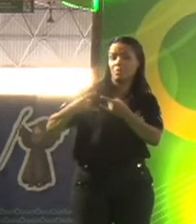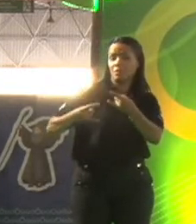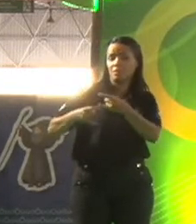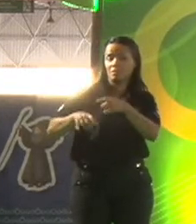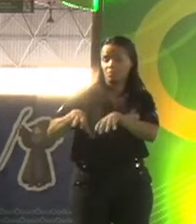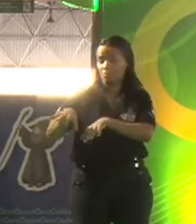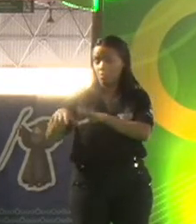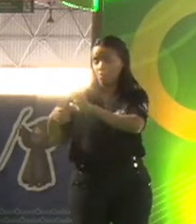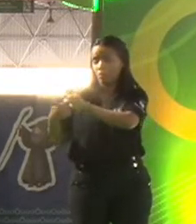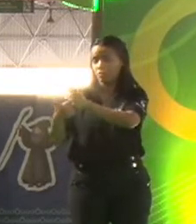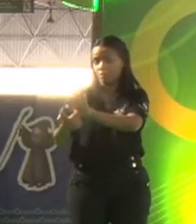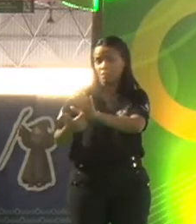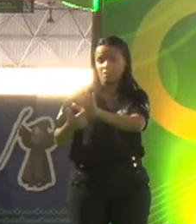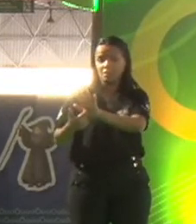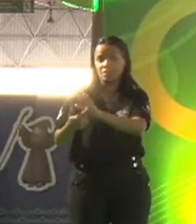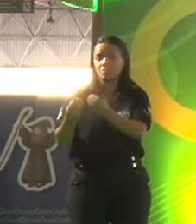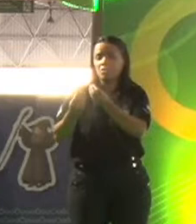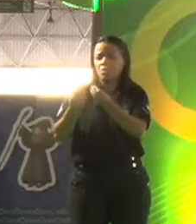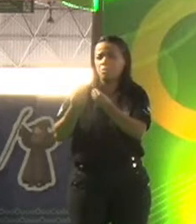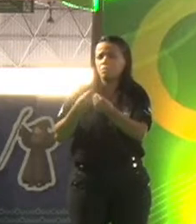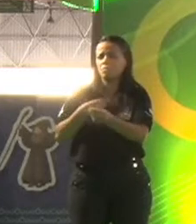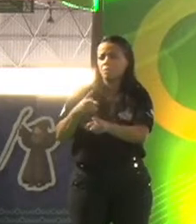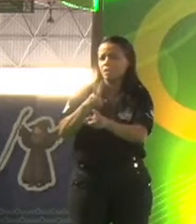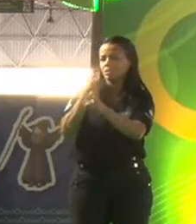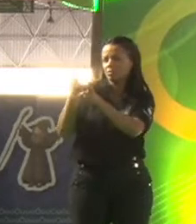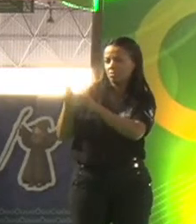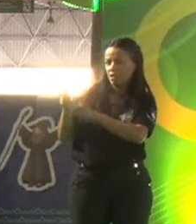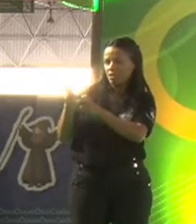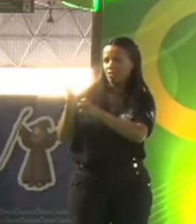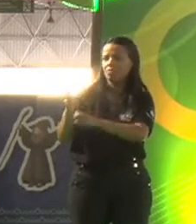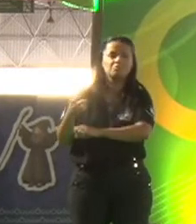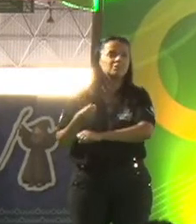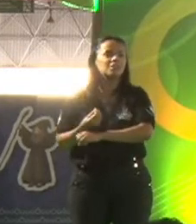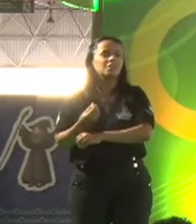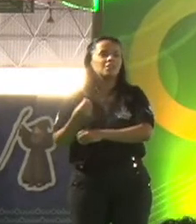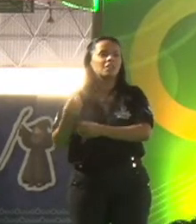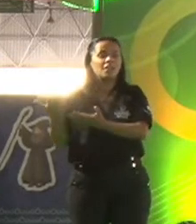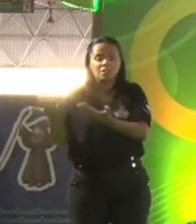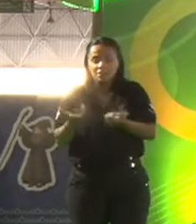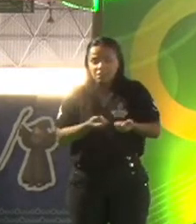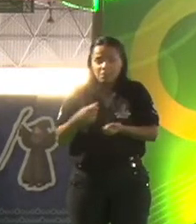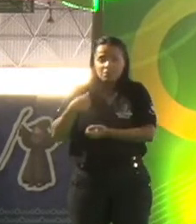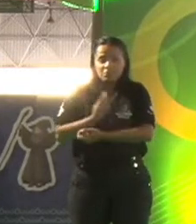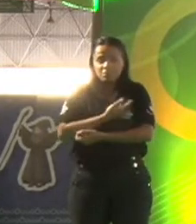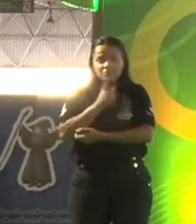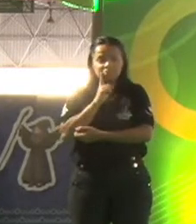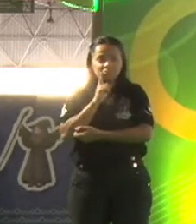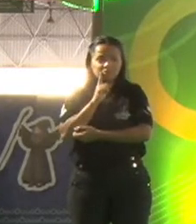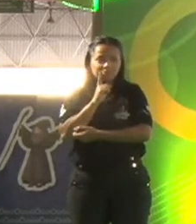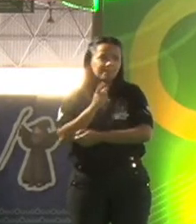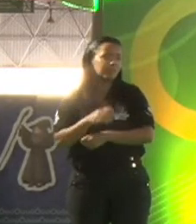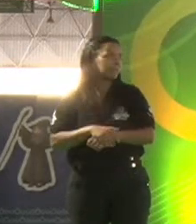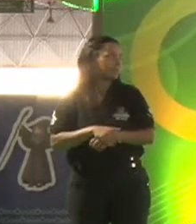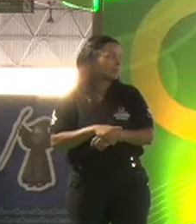seus jeitos dele para conseguir assimilar como é que a gente vai receber ele né no nosso dia a dia